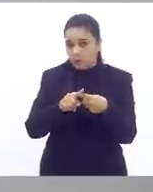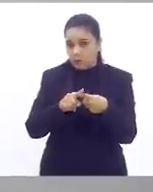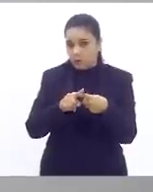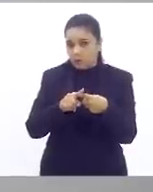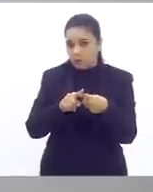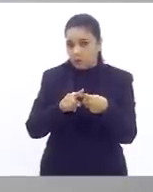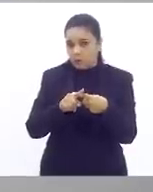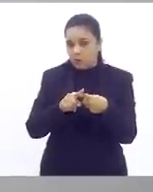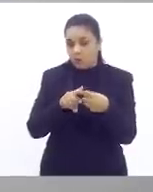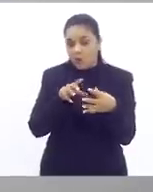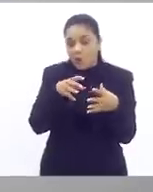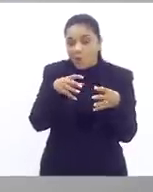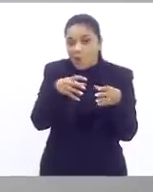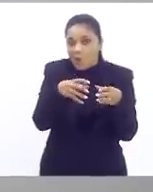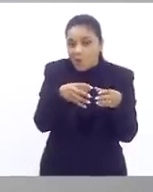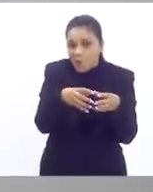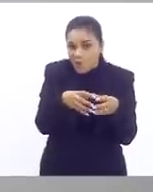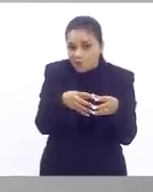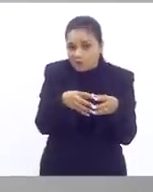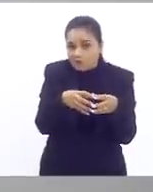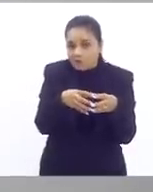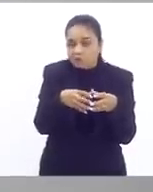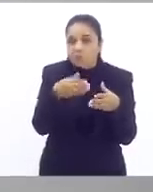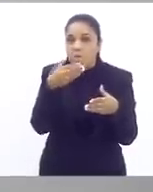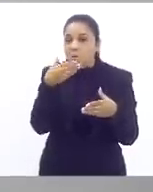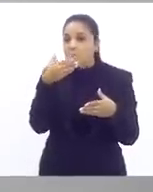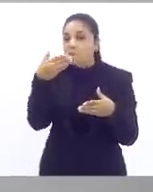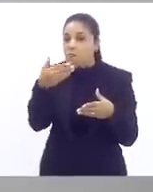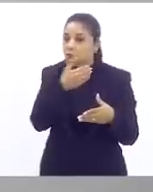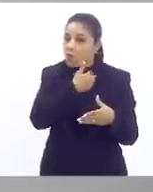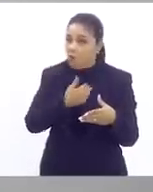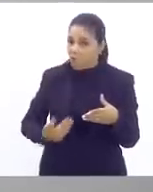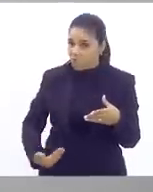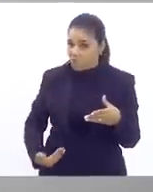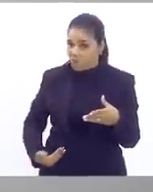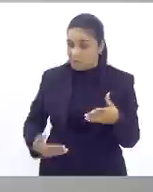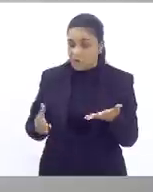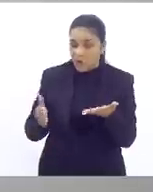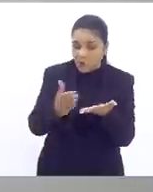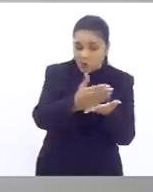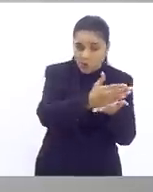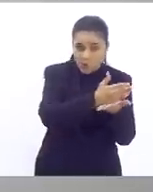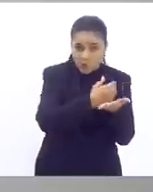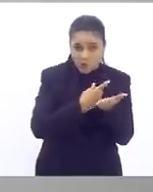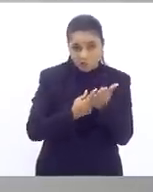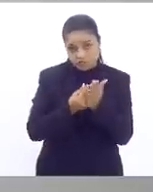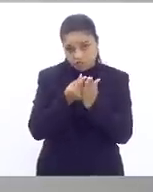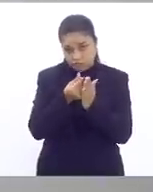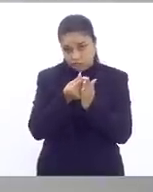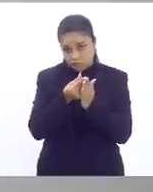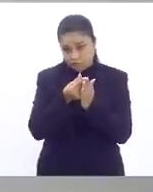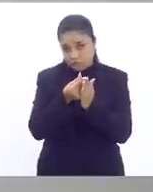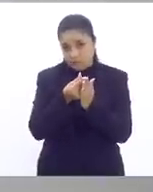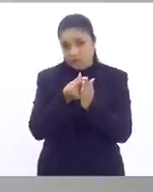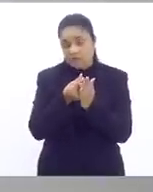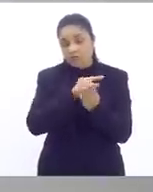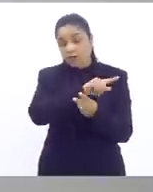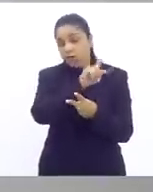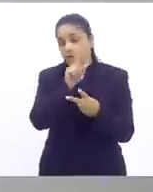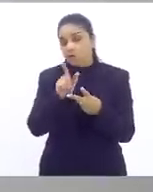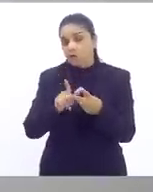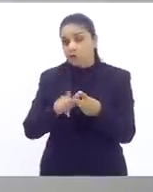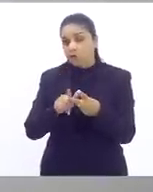através da comissão oficial do governo que faz o recolhimento e dois se for o caso a gente faça